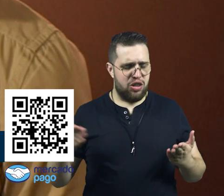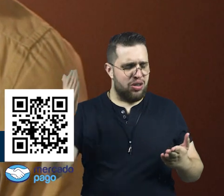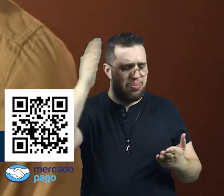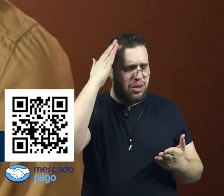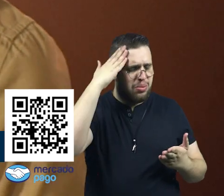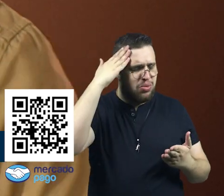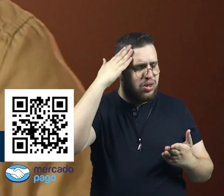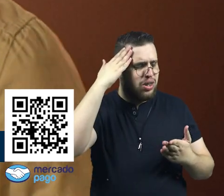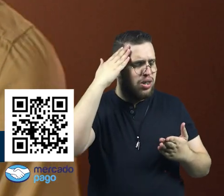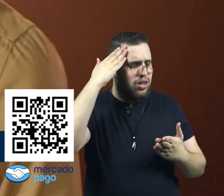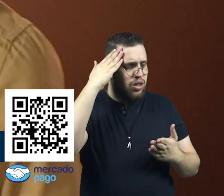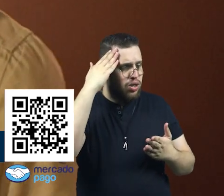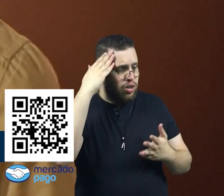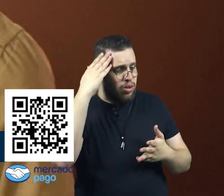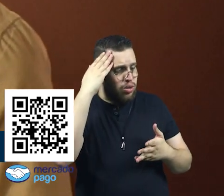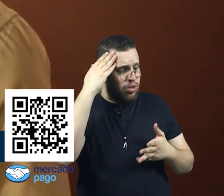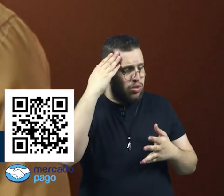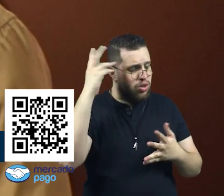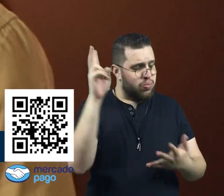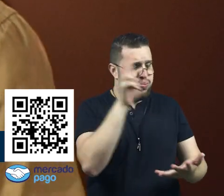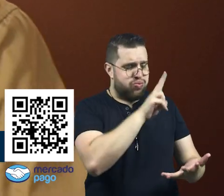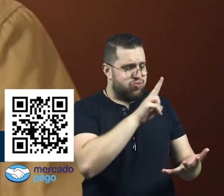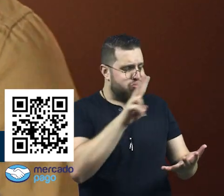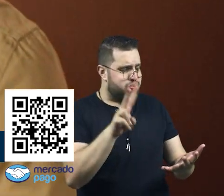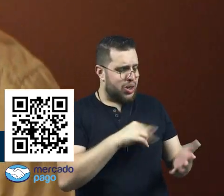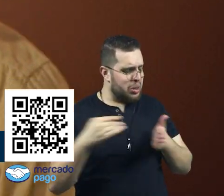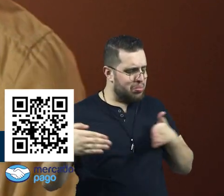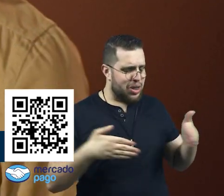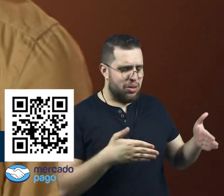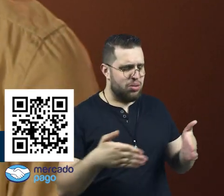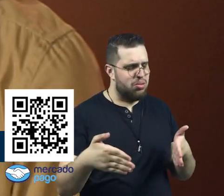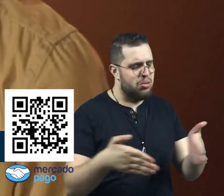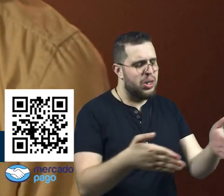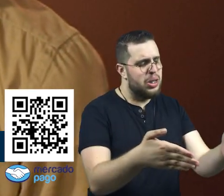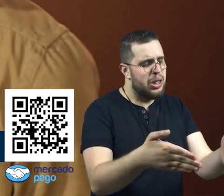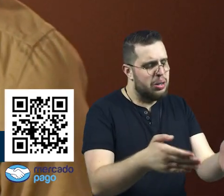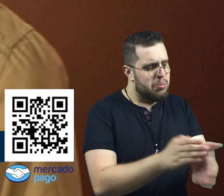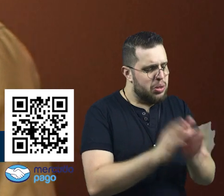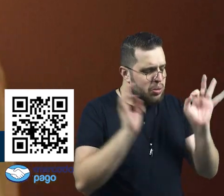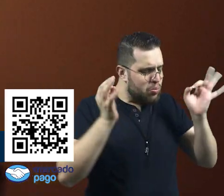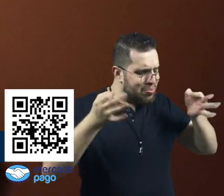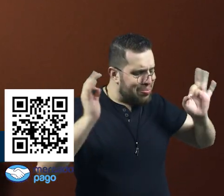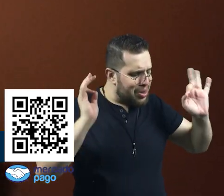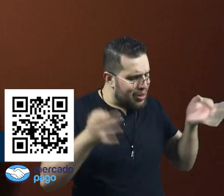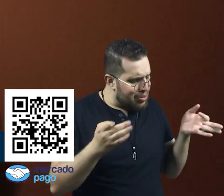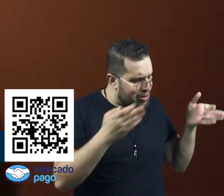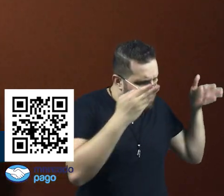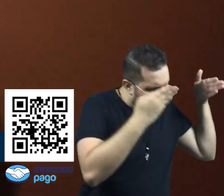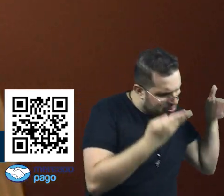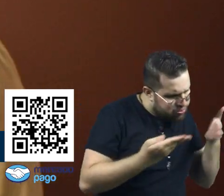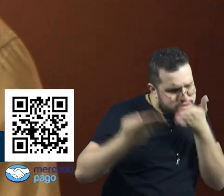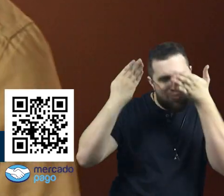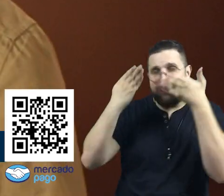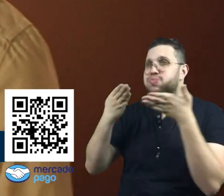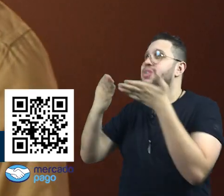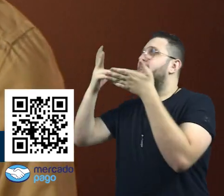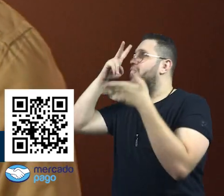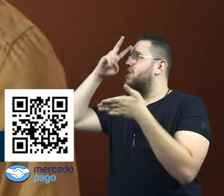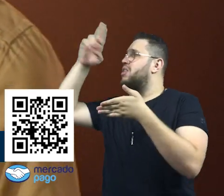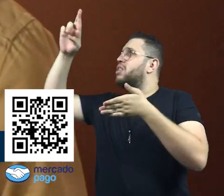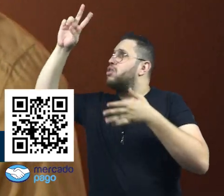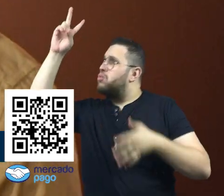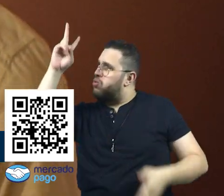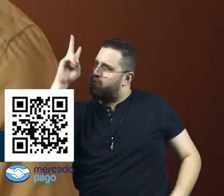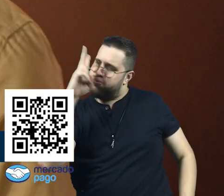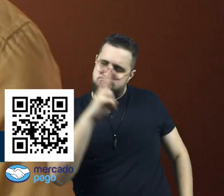Senhor, examinar, ser sincero, fazer como a oração, sonda-nos, Senhor, vê se há em nós algum caminho mau,